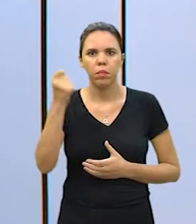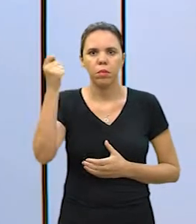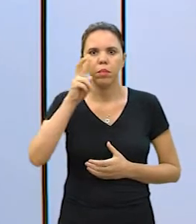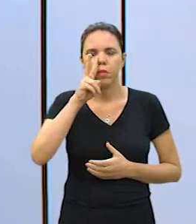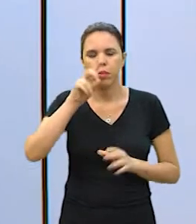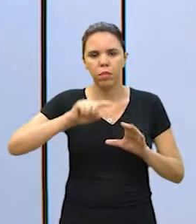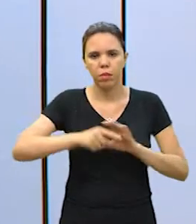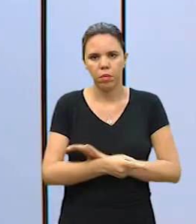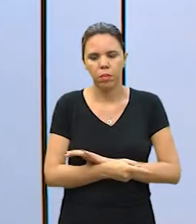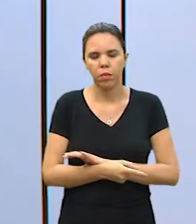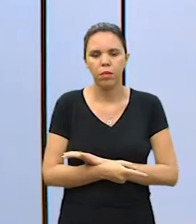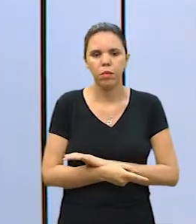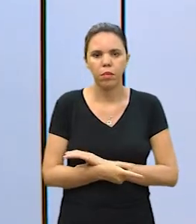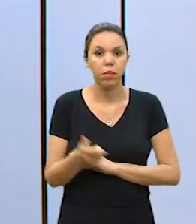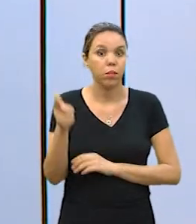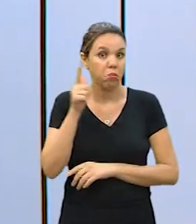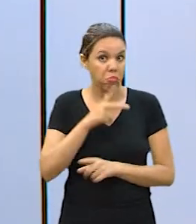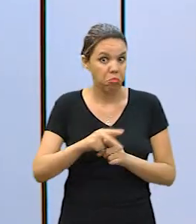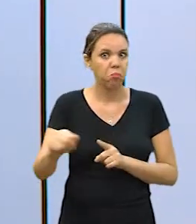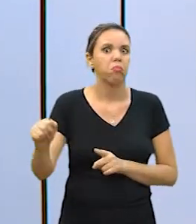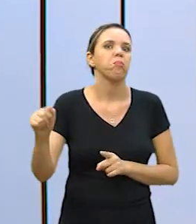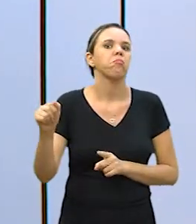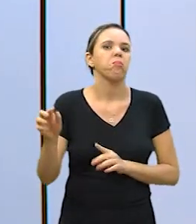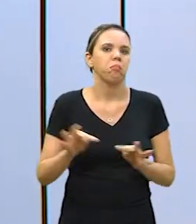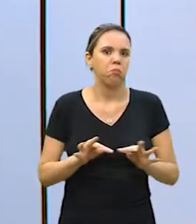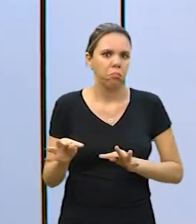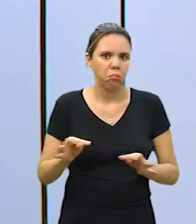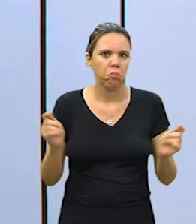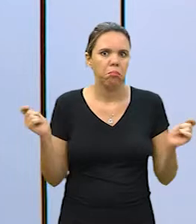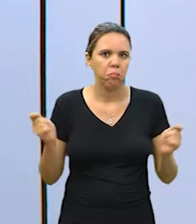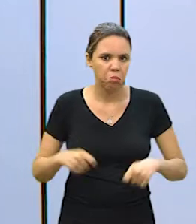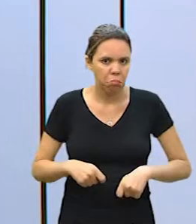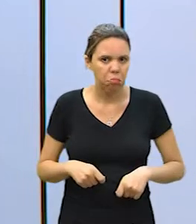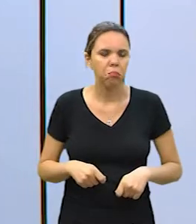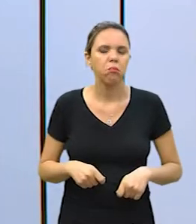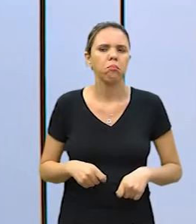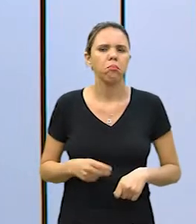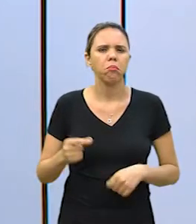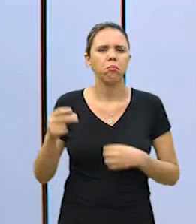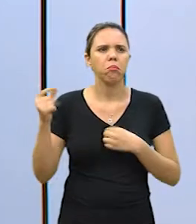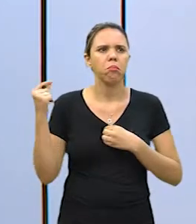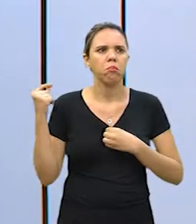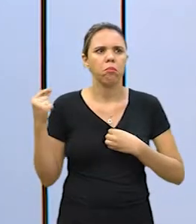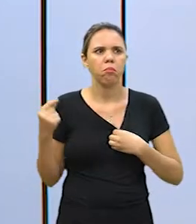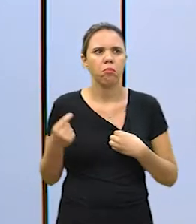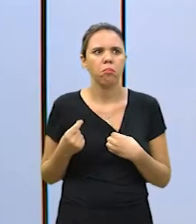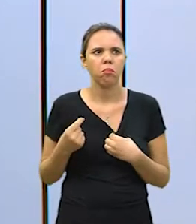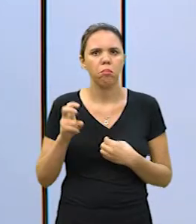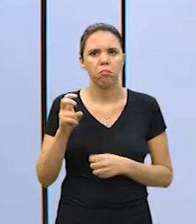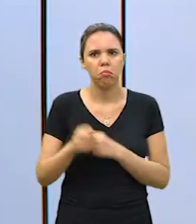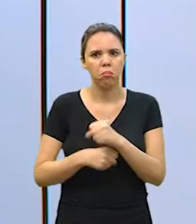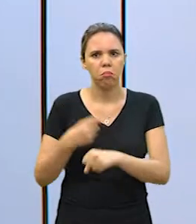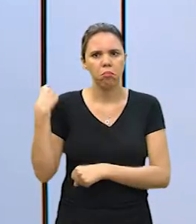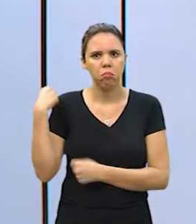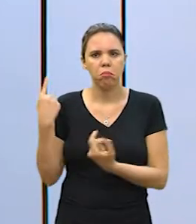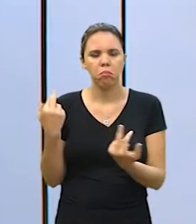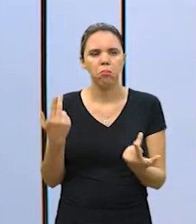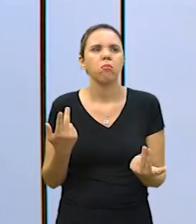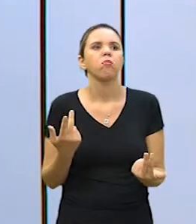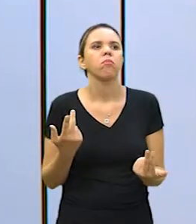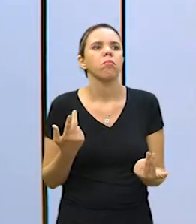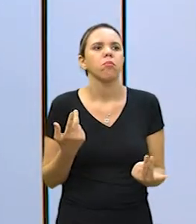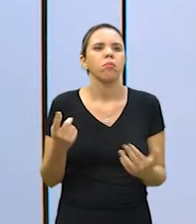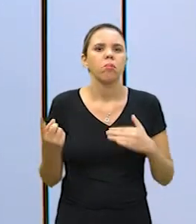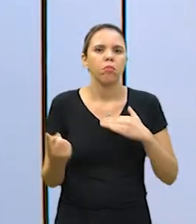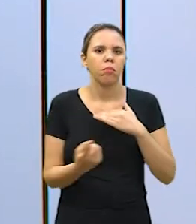avançado. Ela felizmente conseguiu fazer o tratamento, ela também isso já faz por volta de uns 5 anos, mais ou